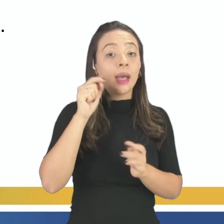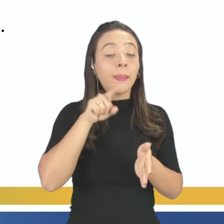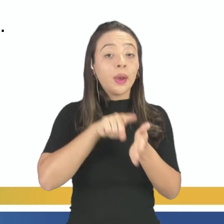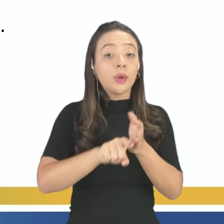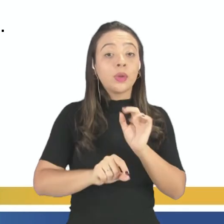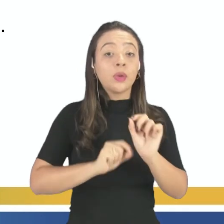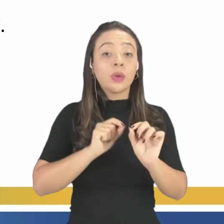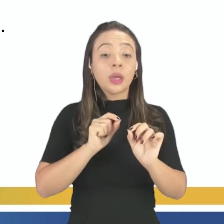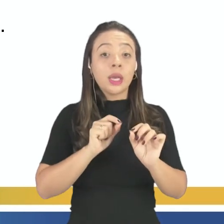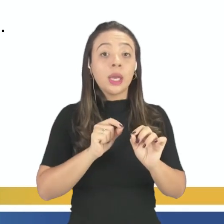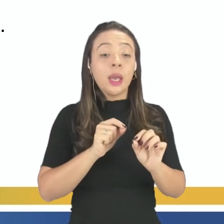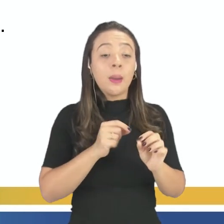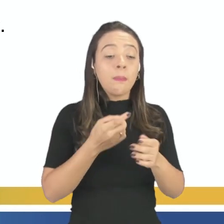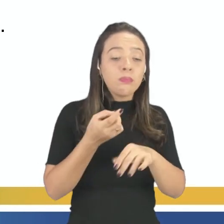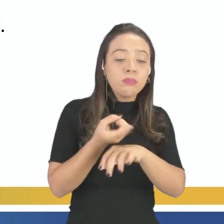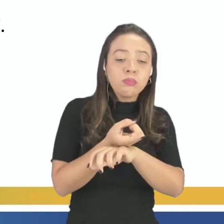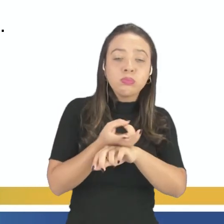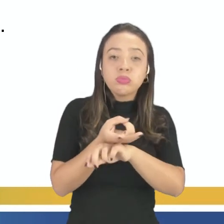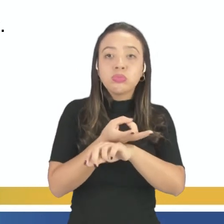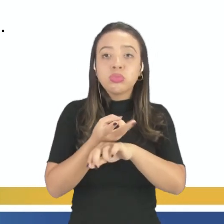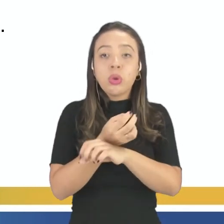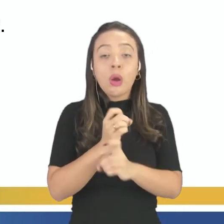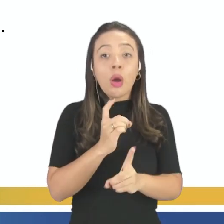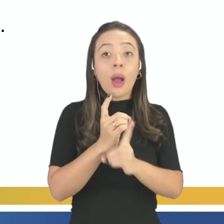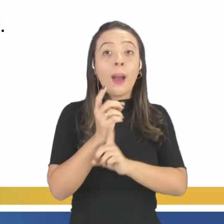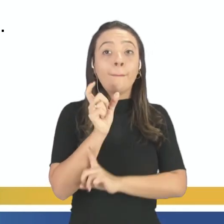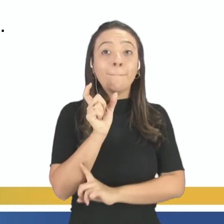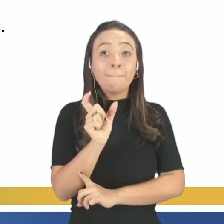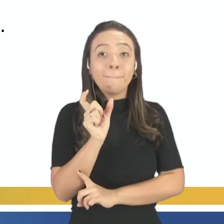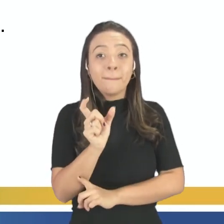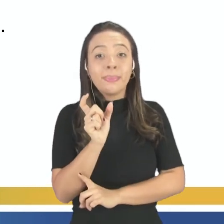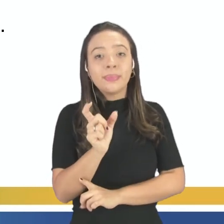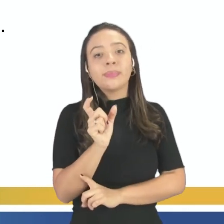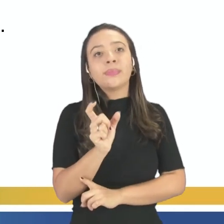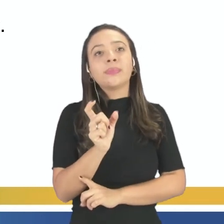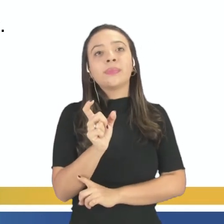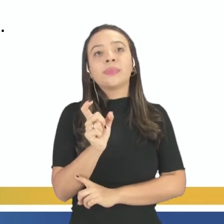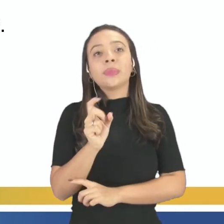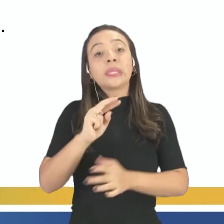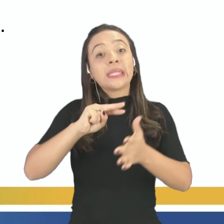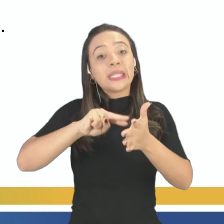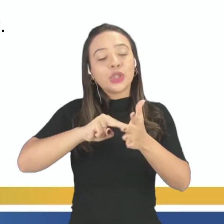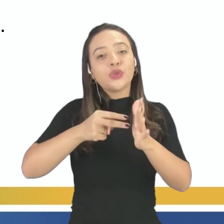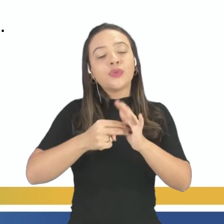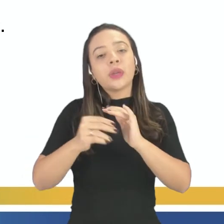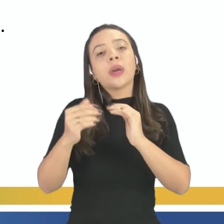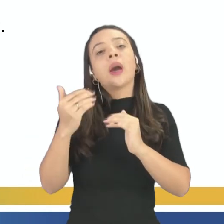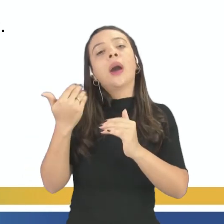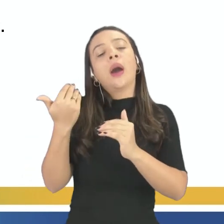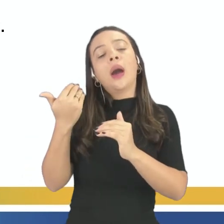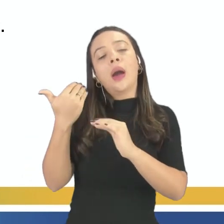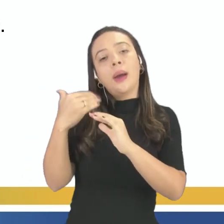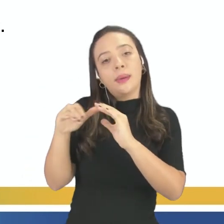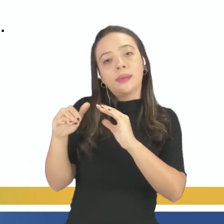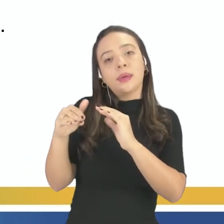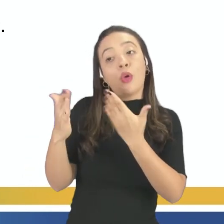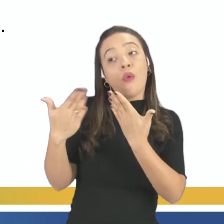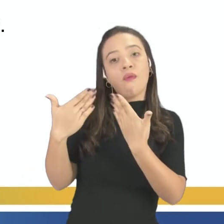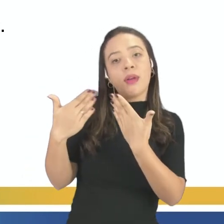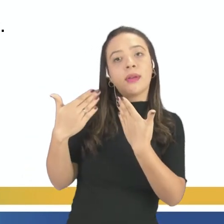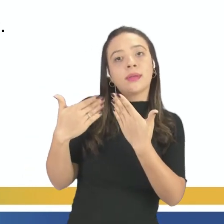decodificar e encontrar a palavra que está correspondente à mensagem. Não é isso? Vocês